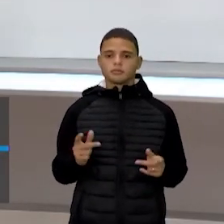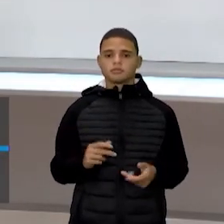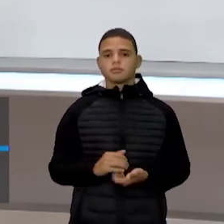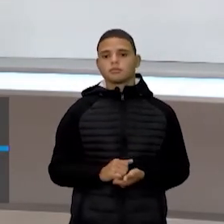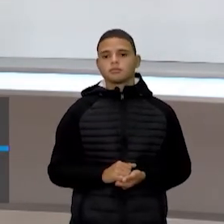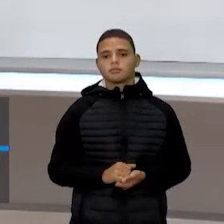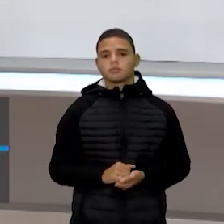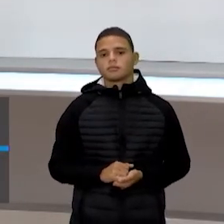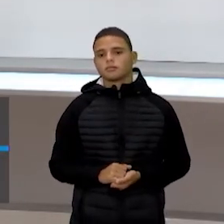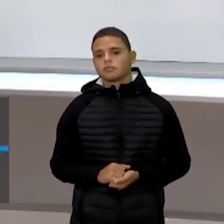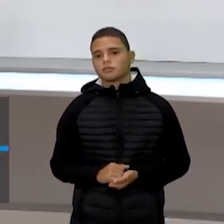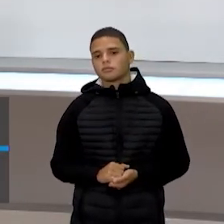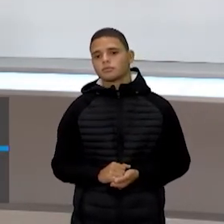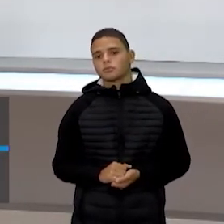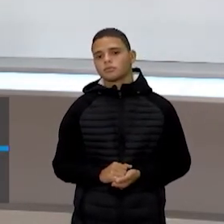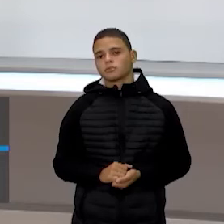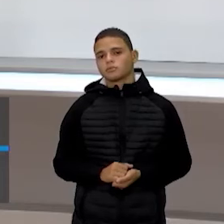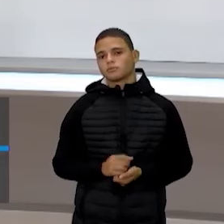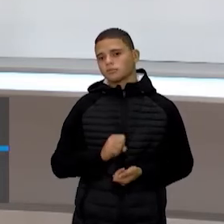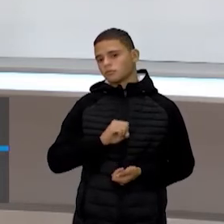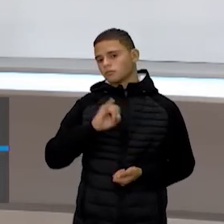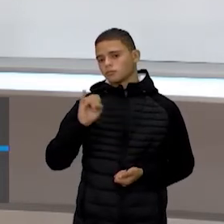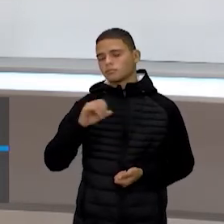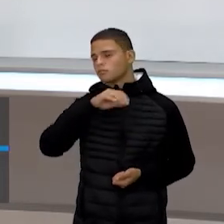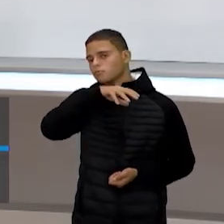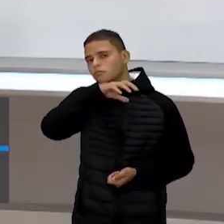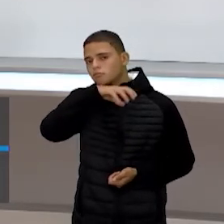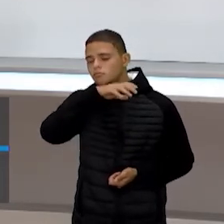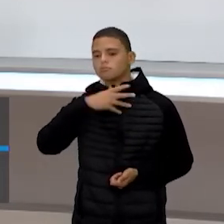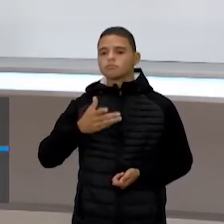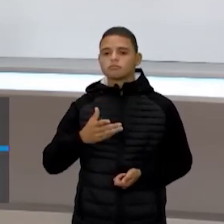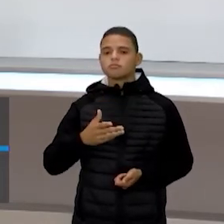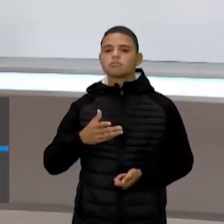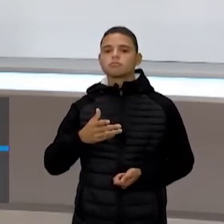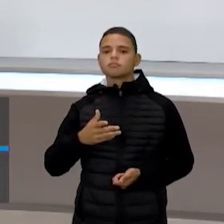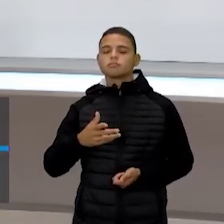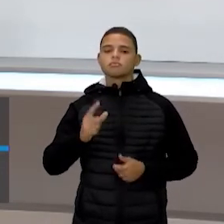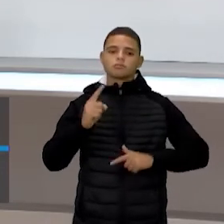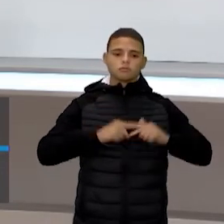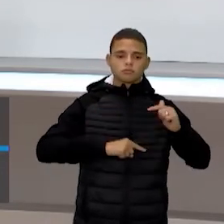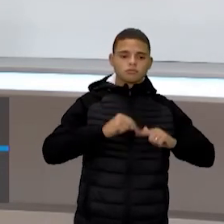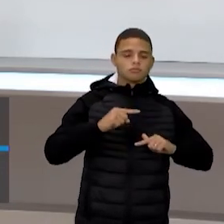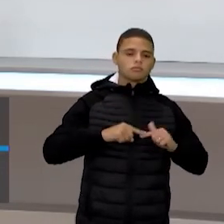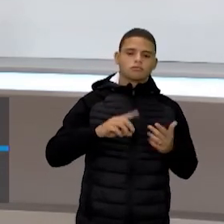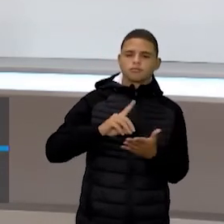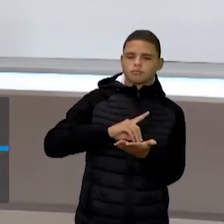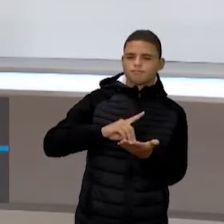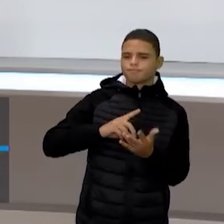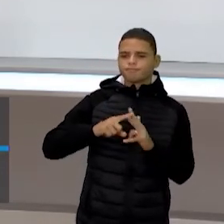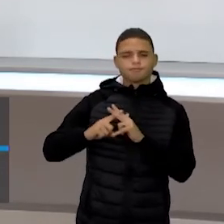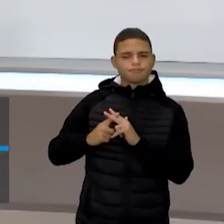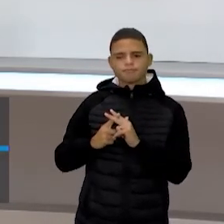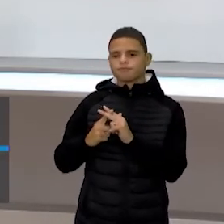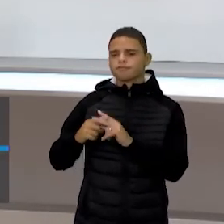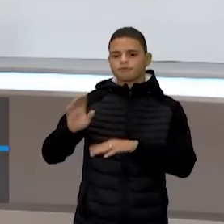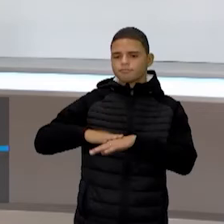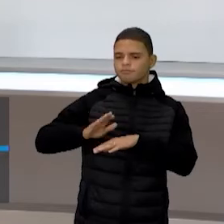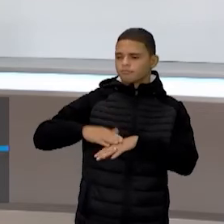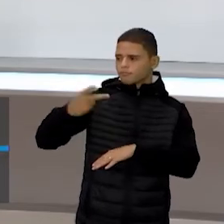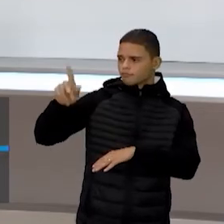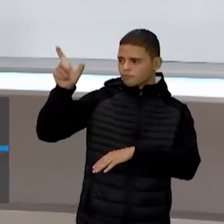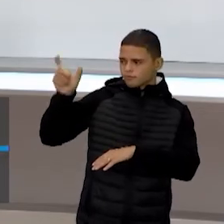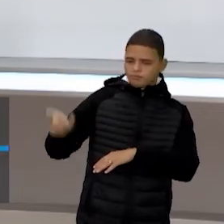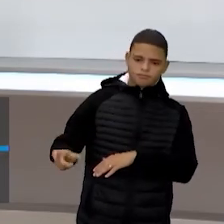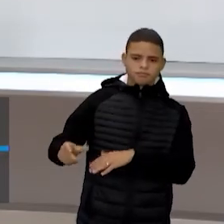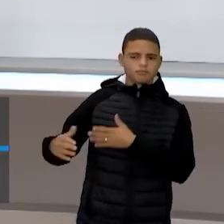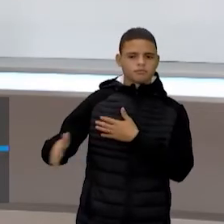Desculpa. Se é animal, se é uma máquina, se é eletrônica, mecânica, se é mão de obra humana, não